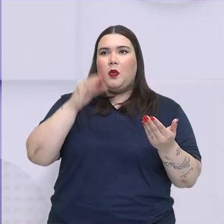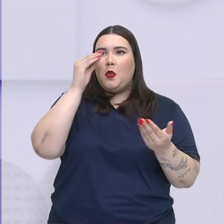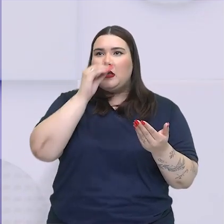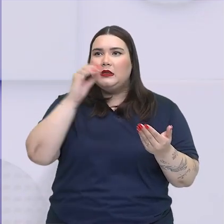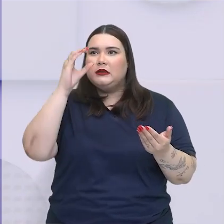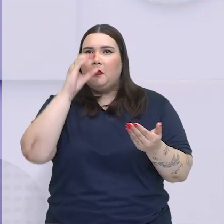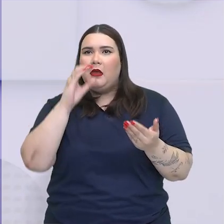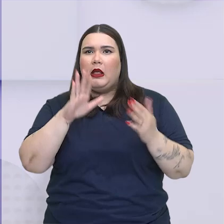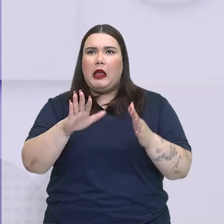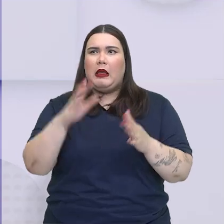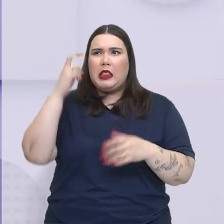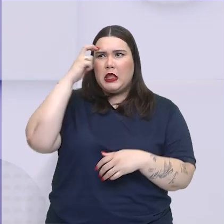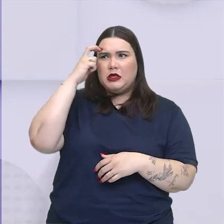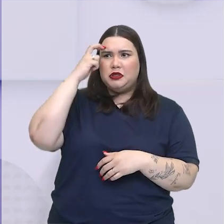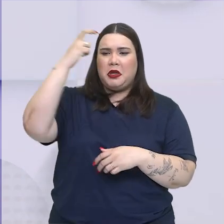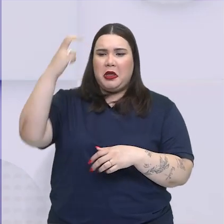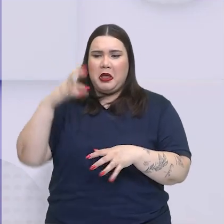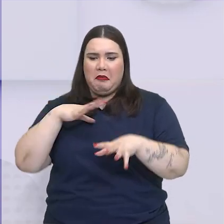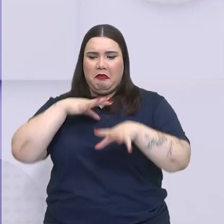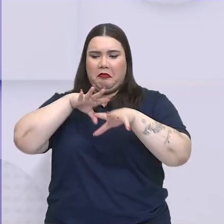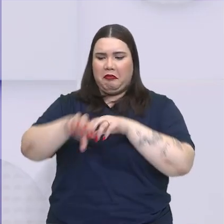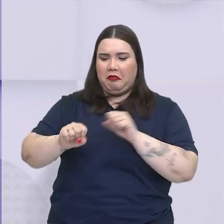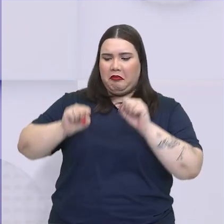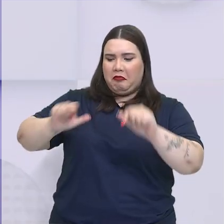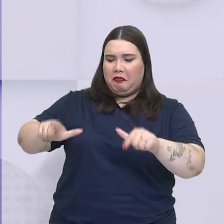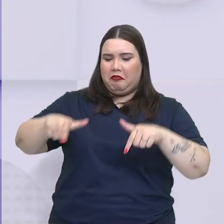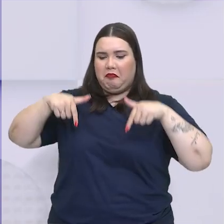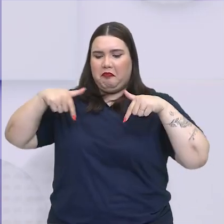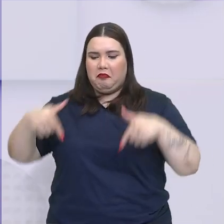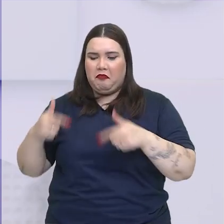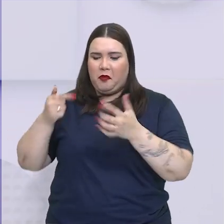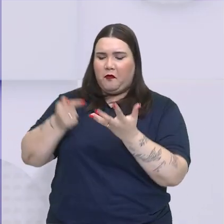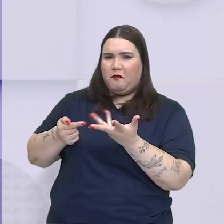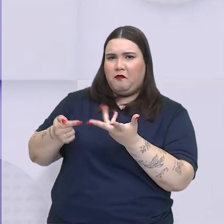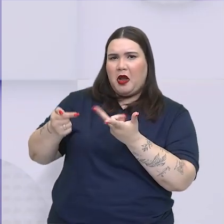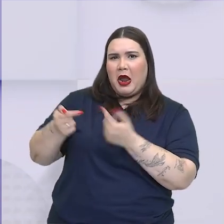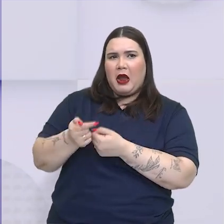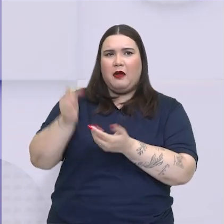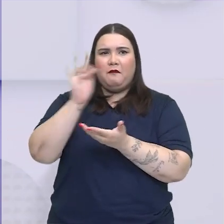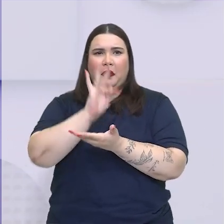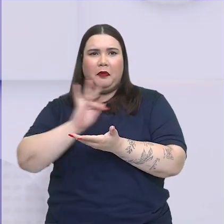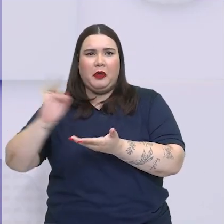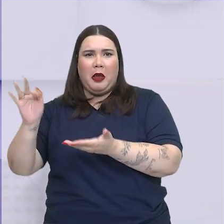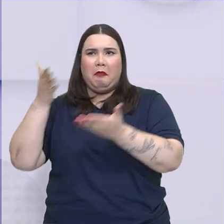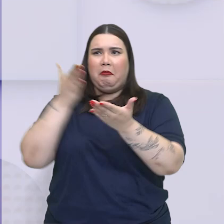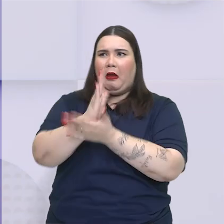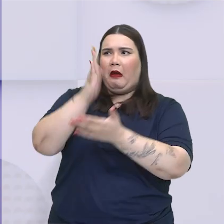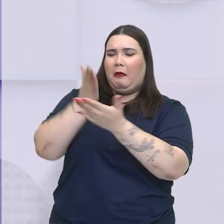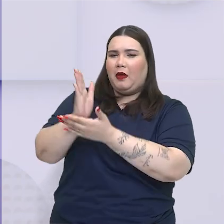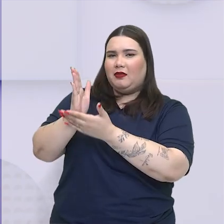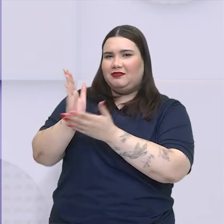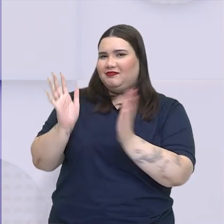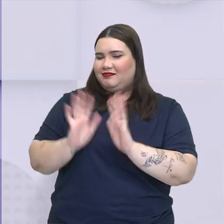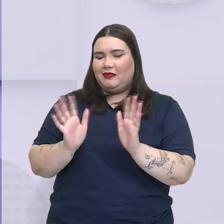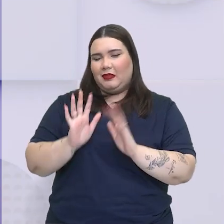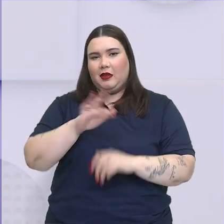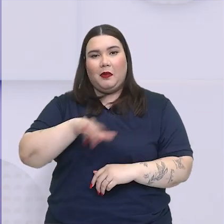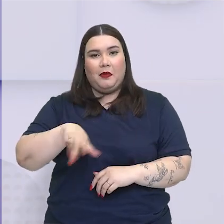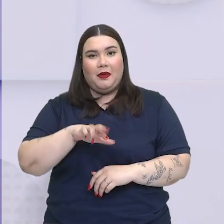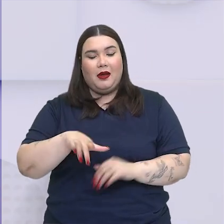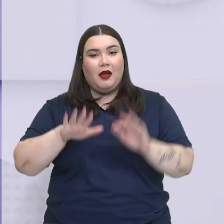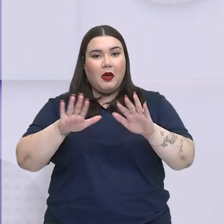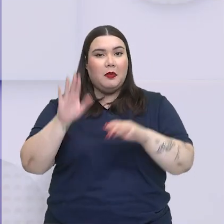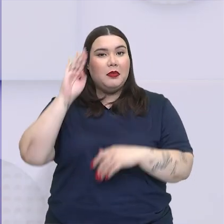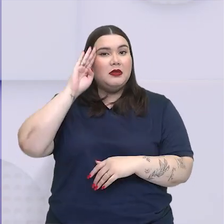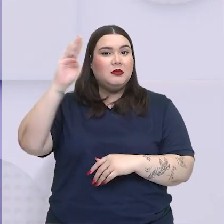questão intelectual, de diploma, de o quanto que eu tenho de faculdades. É,